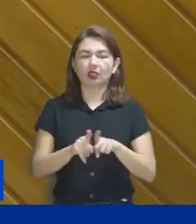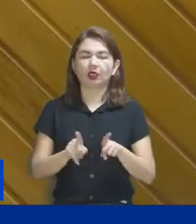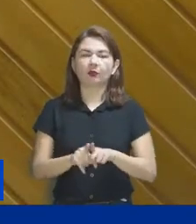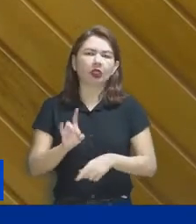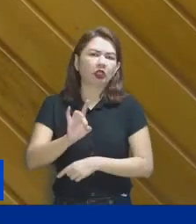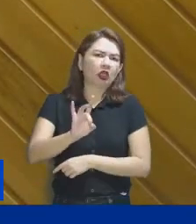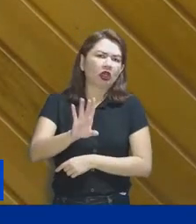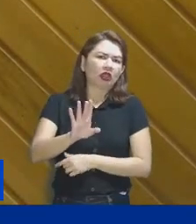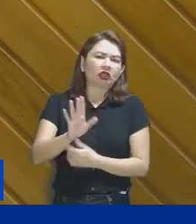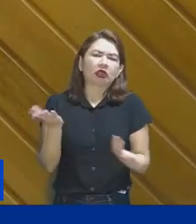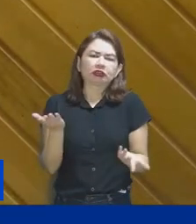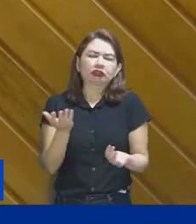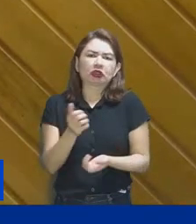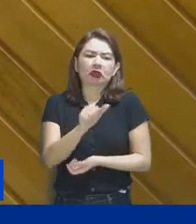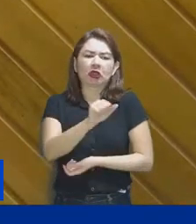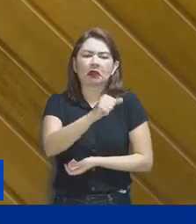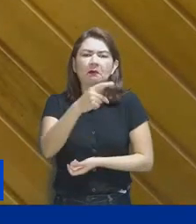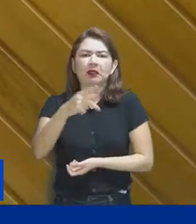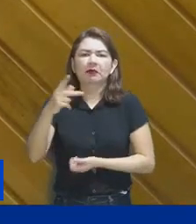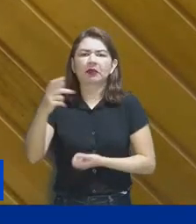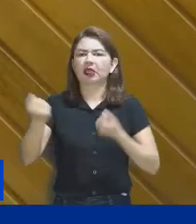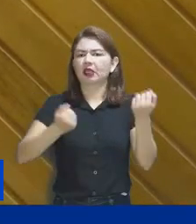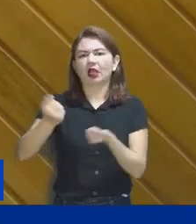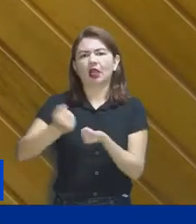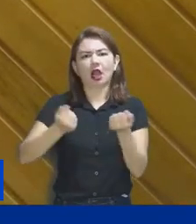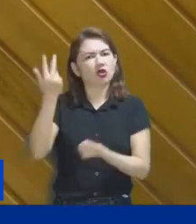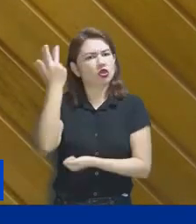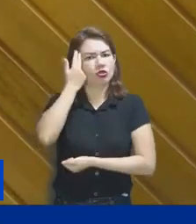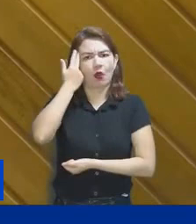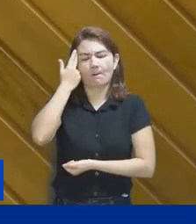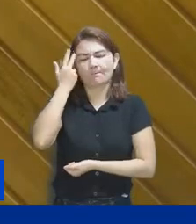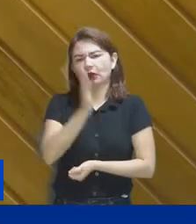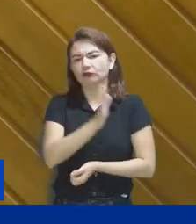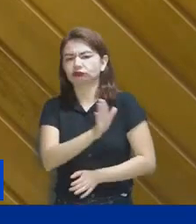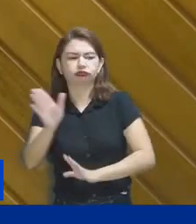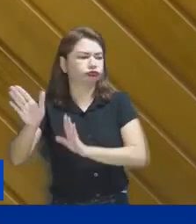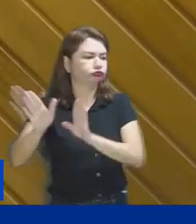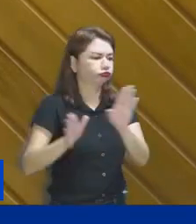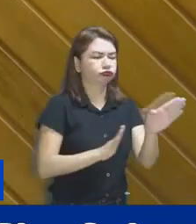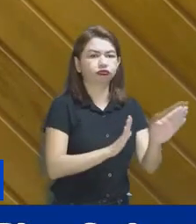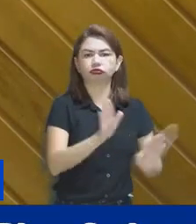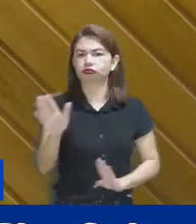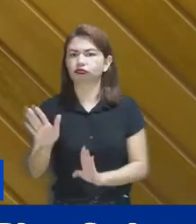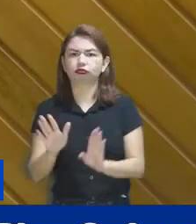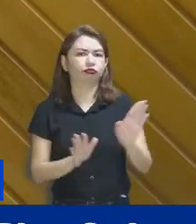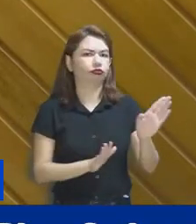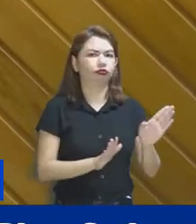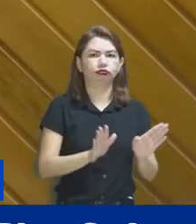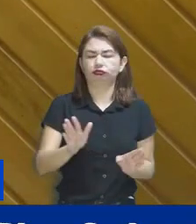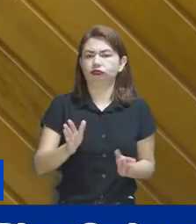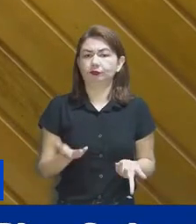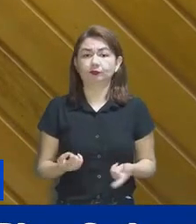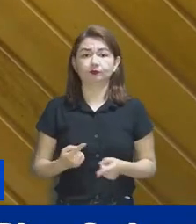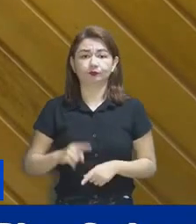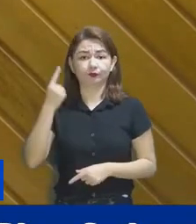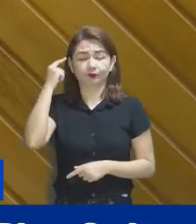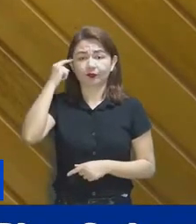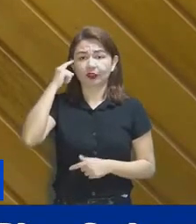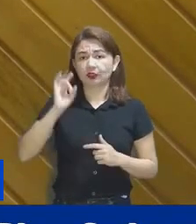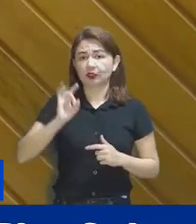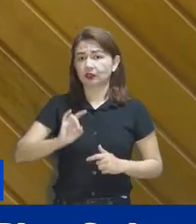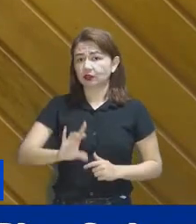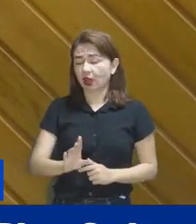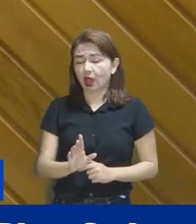tratava realmente de uma corrida de aplicativo, como ficou comprovado na seara criminal e que pensamos que isso vai